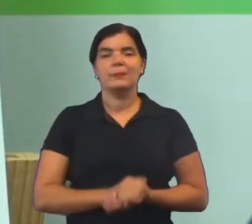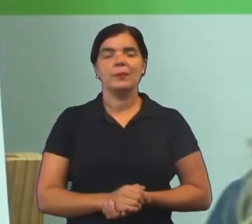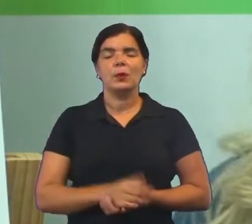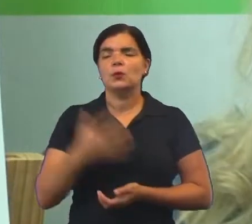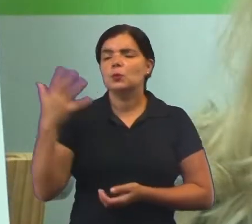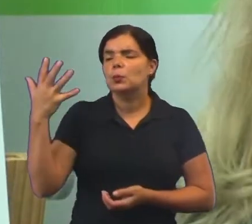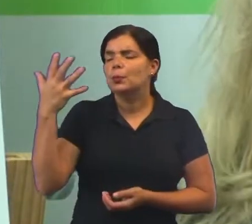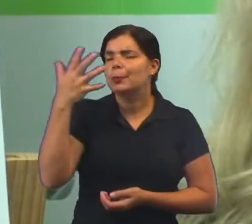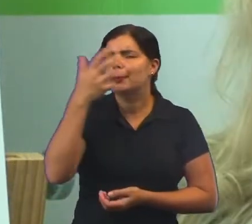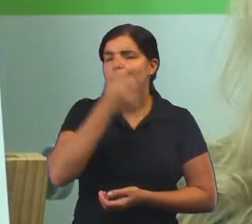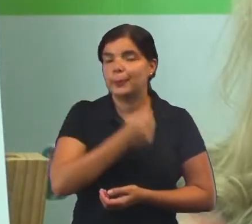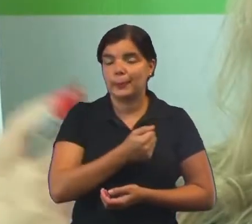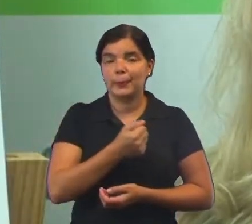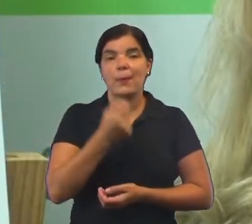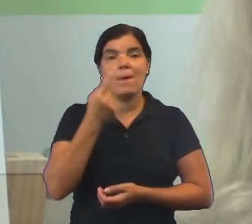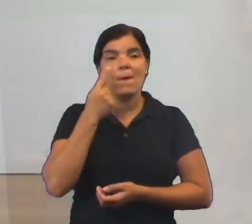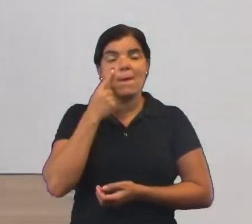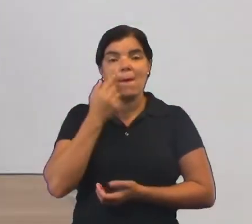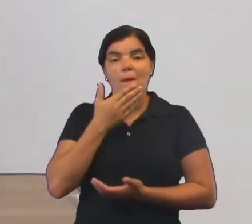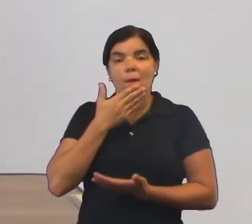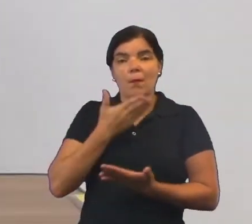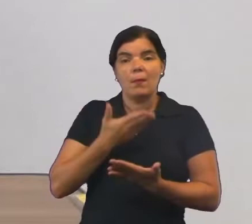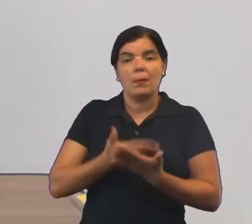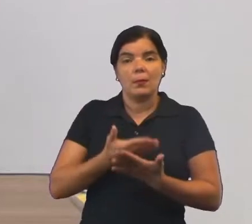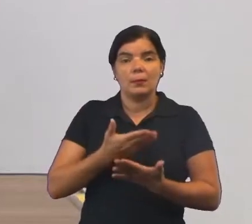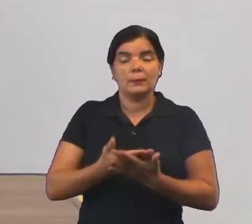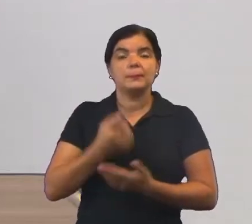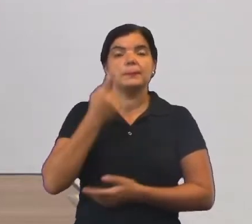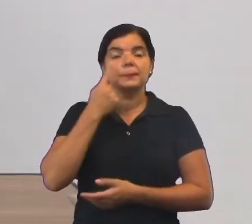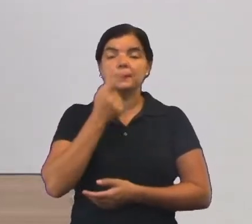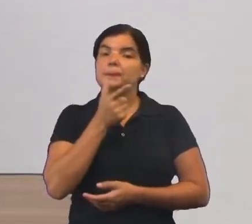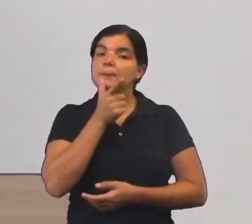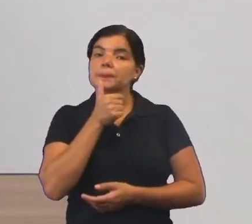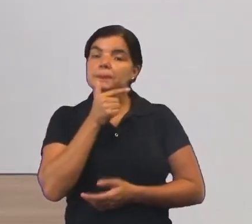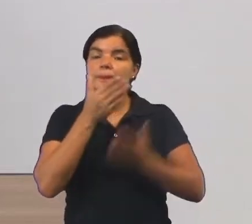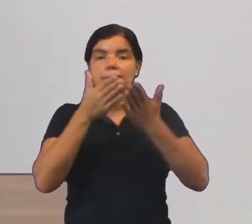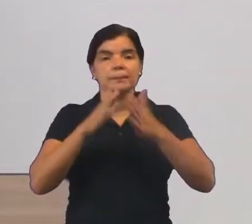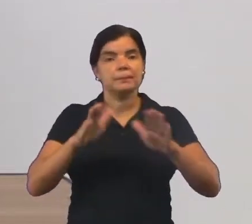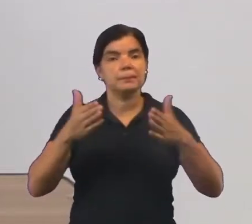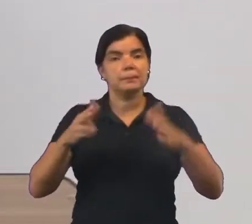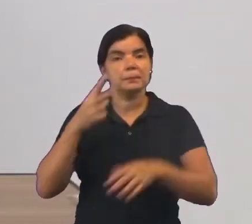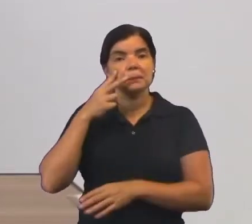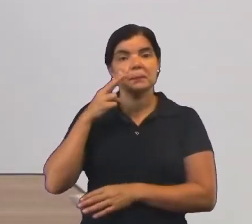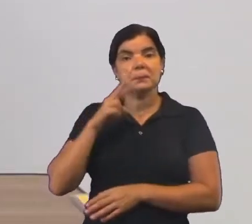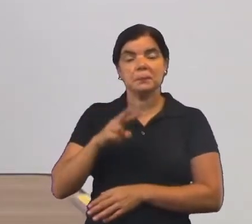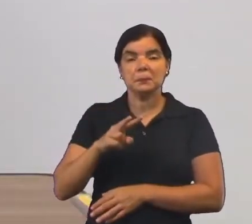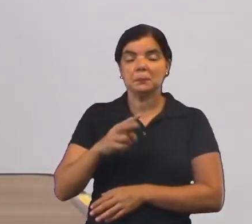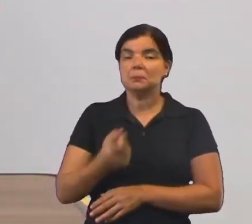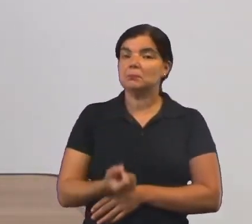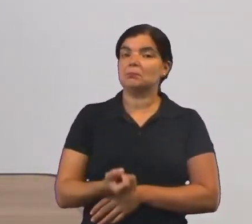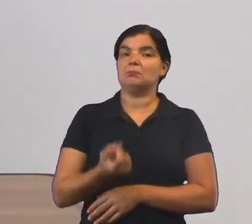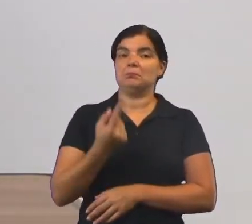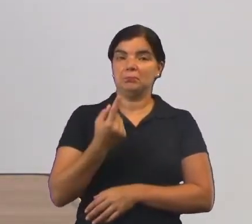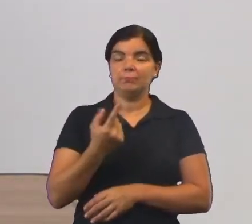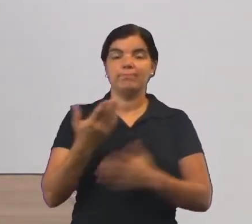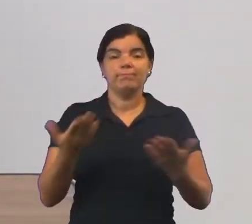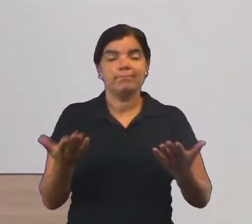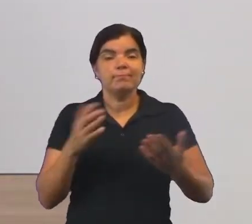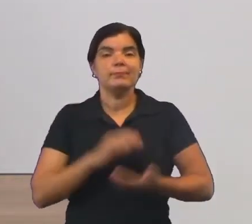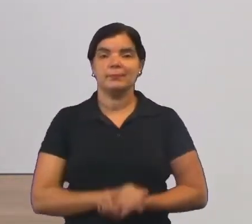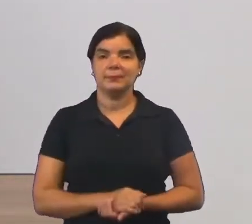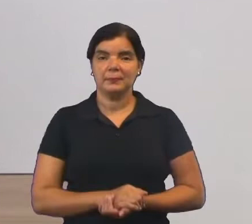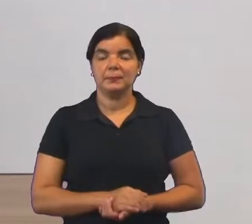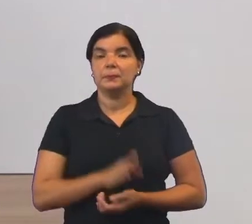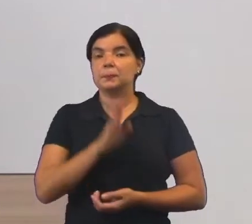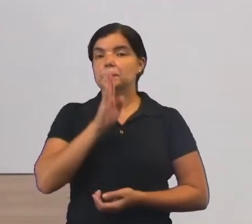tão belo, ele ficou tão encantado em ver o mar, que quando ele olhou para o mar, ele ficou tão encantado que ele